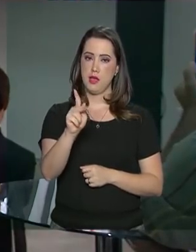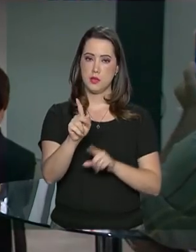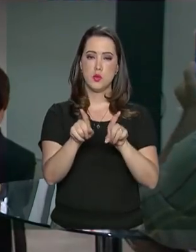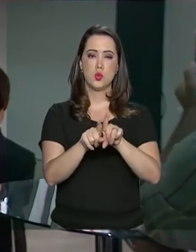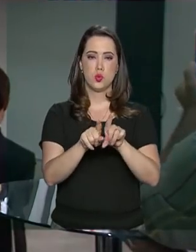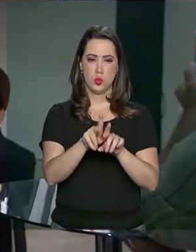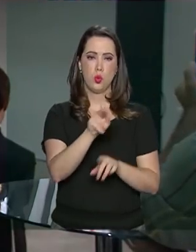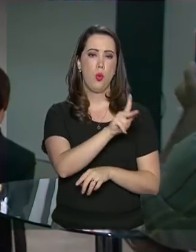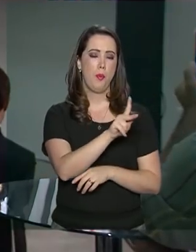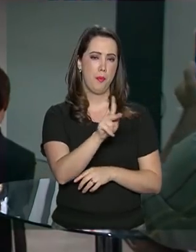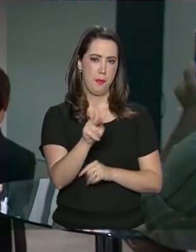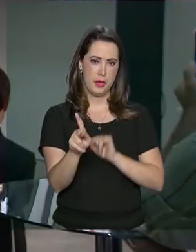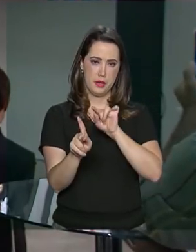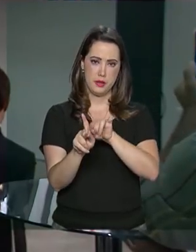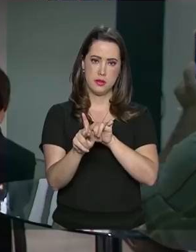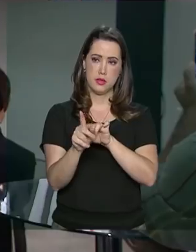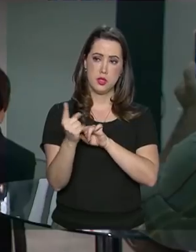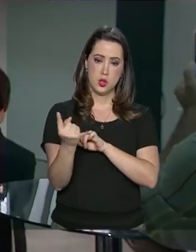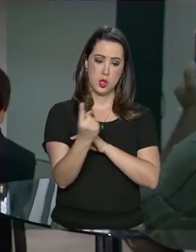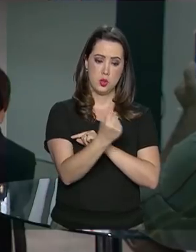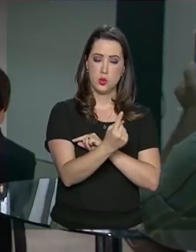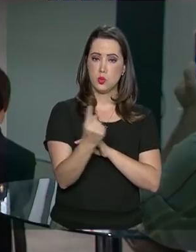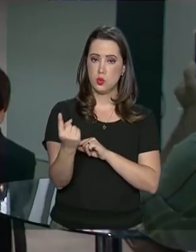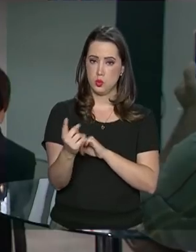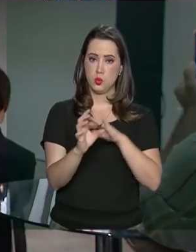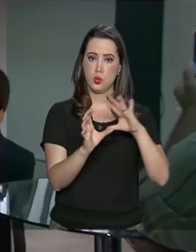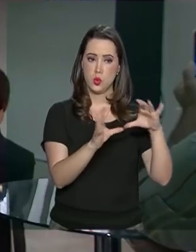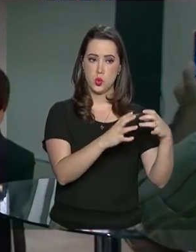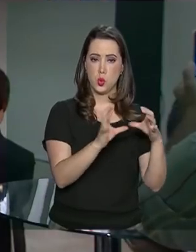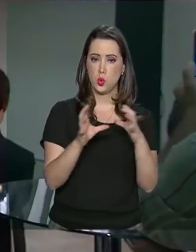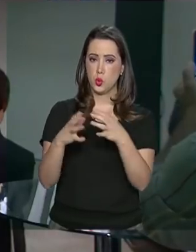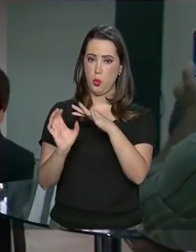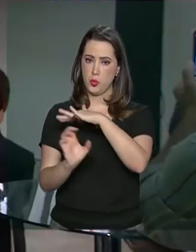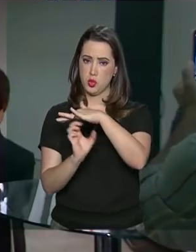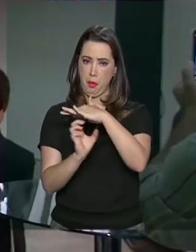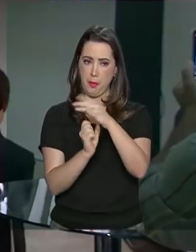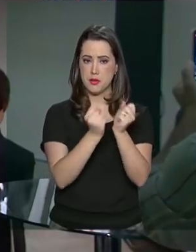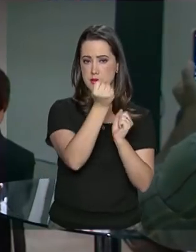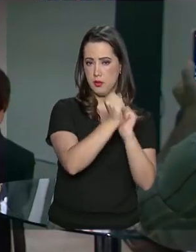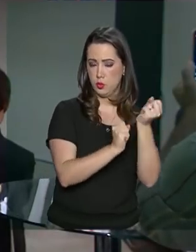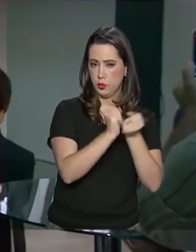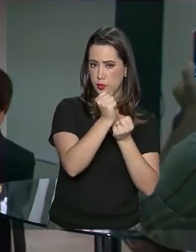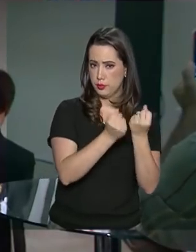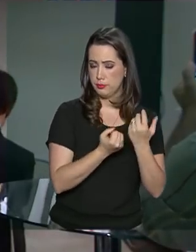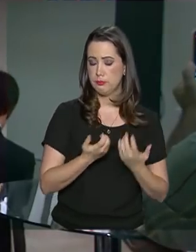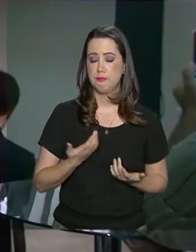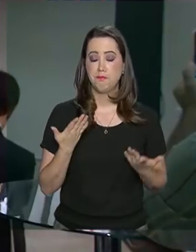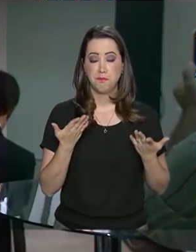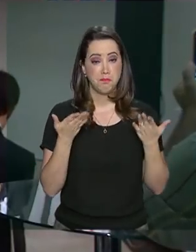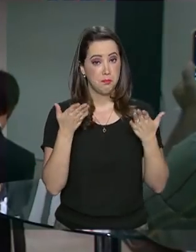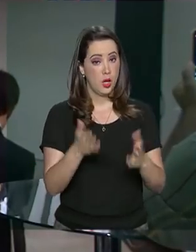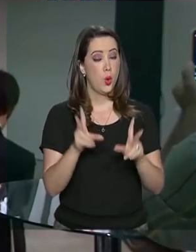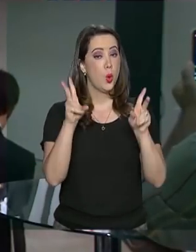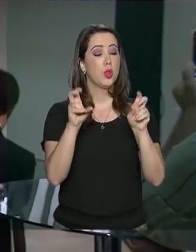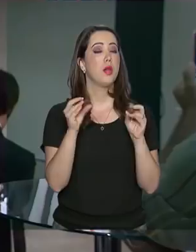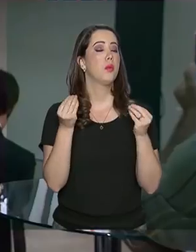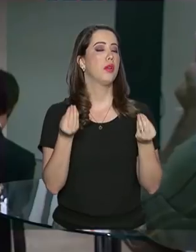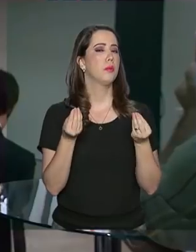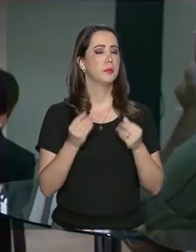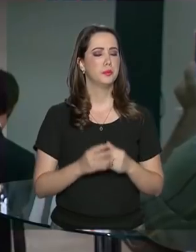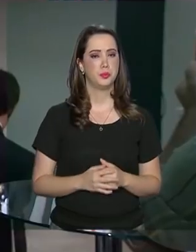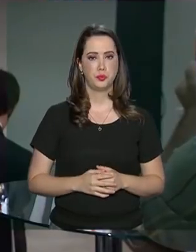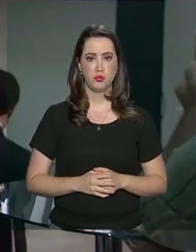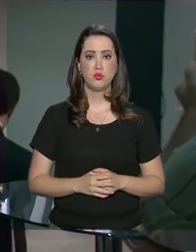que é presidente das duas entidades. Ele participa dessa reunião que tem como tema a